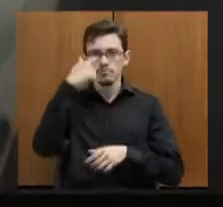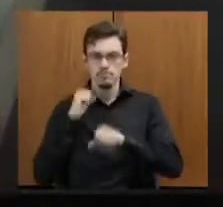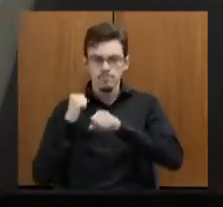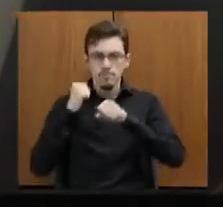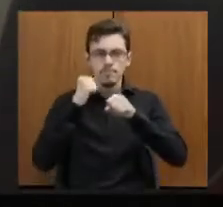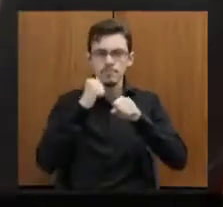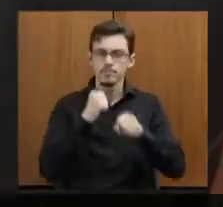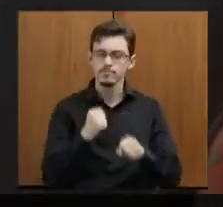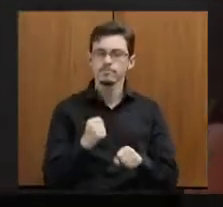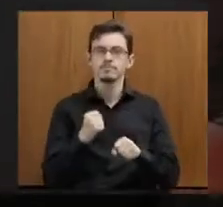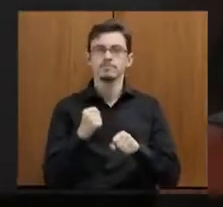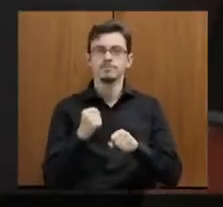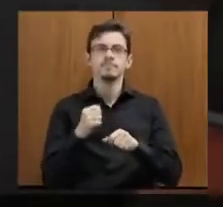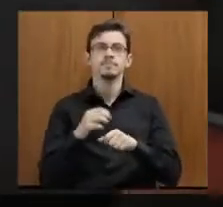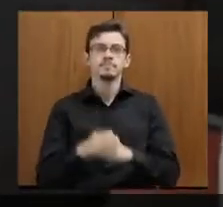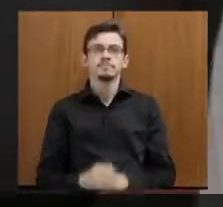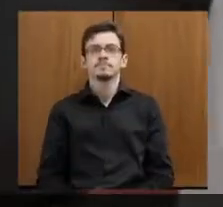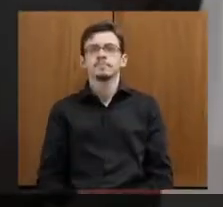Formigueiro